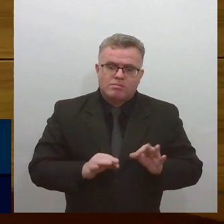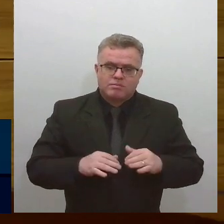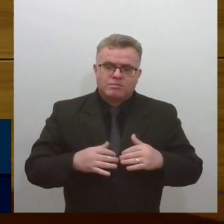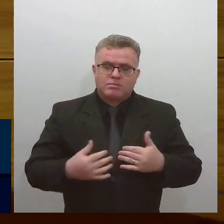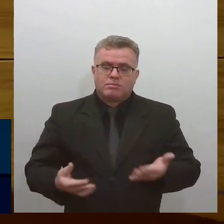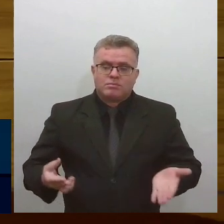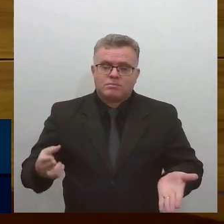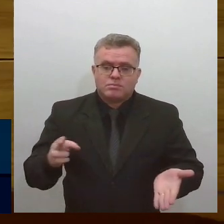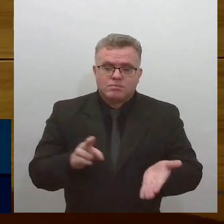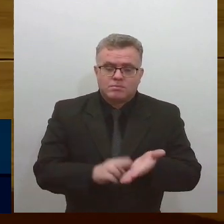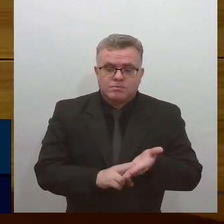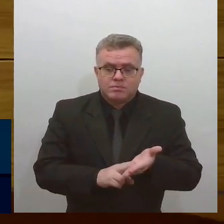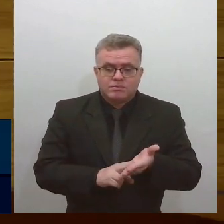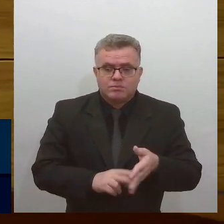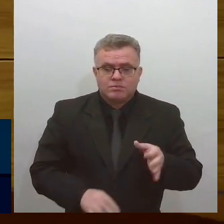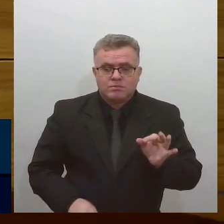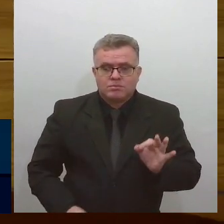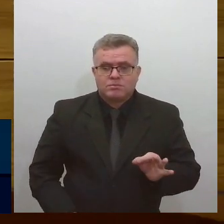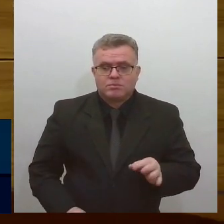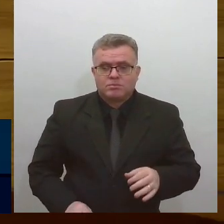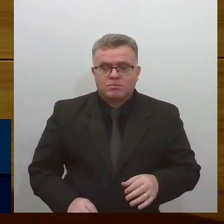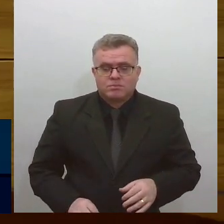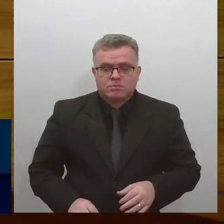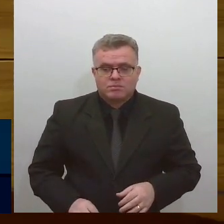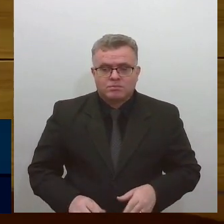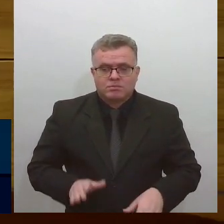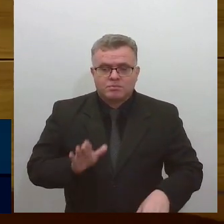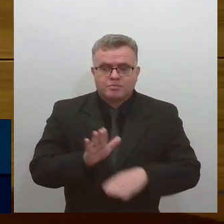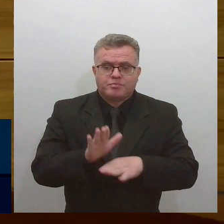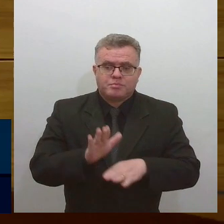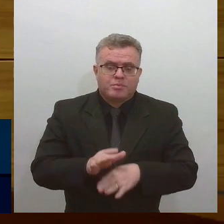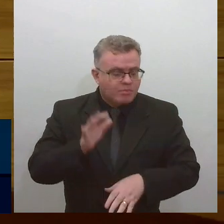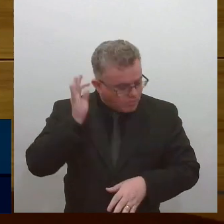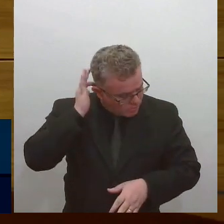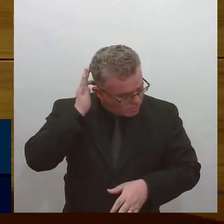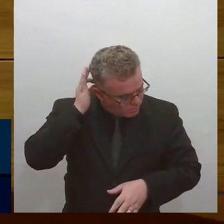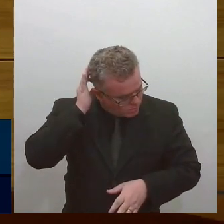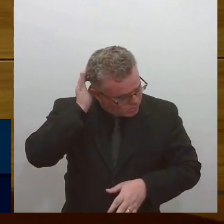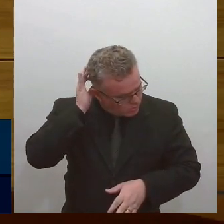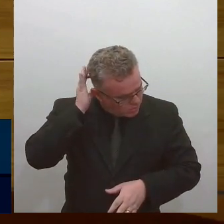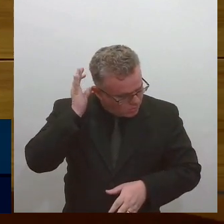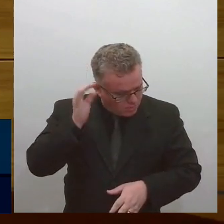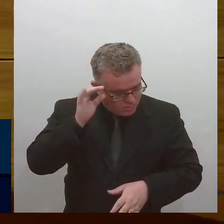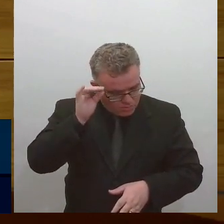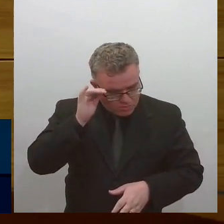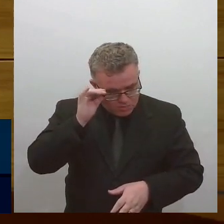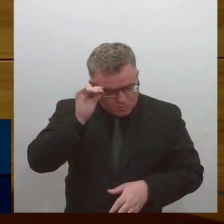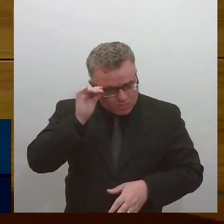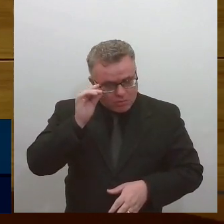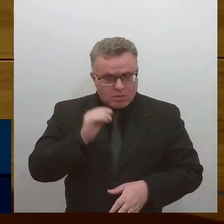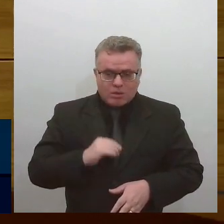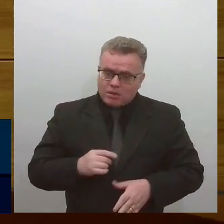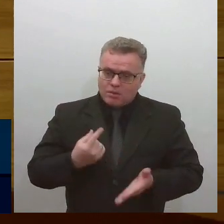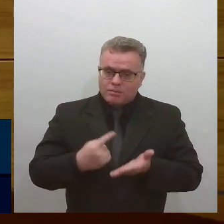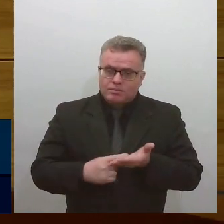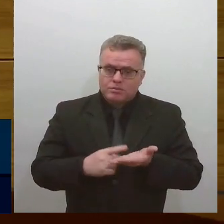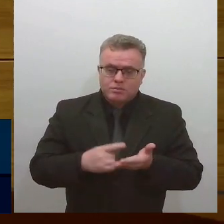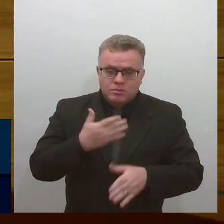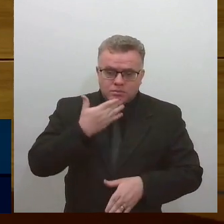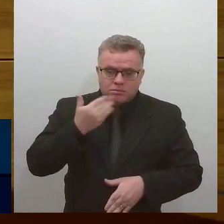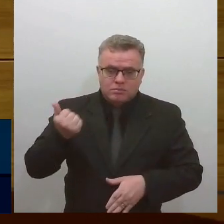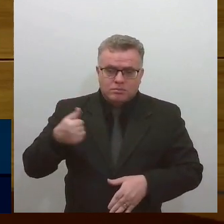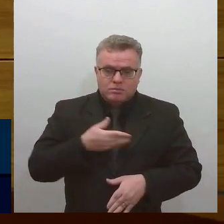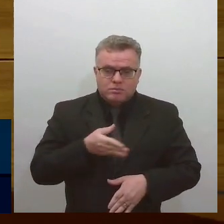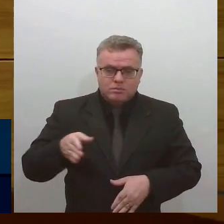e eh eh Puna por assim dizer acho que a palavra nem é essa mas crie as a melhor Alternativa de rota para quem vai